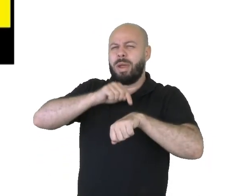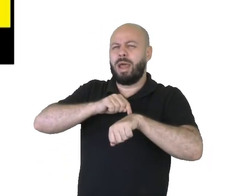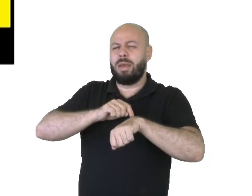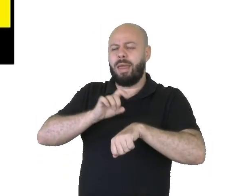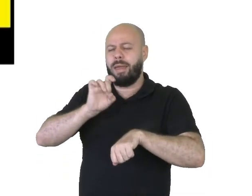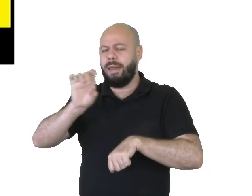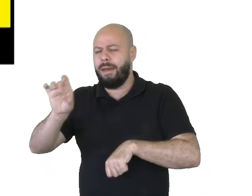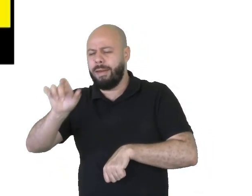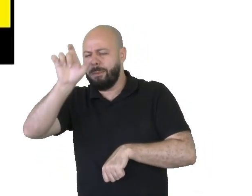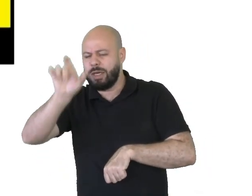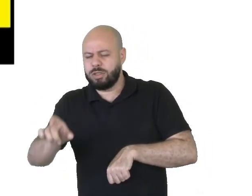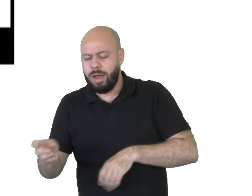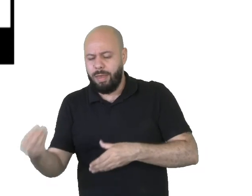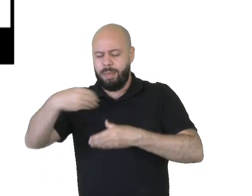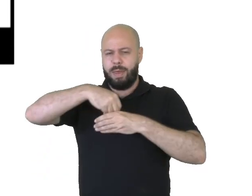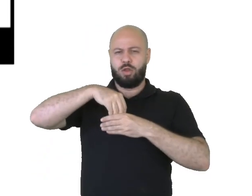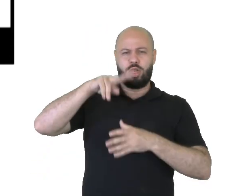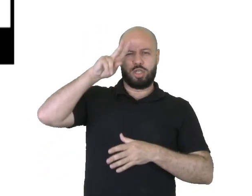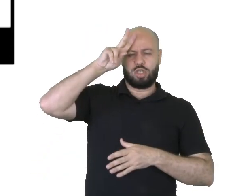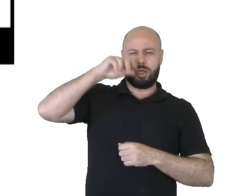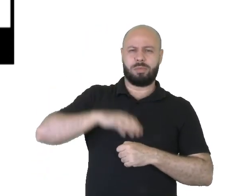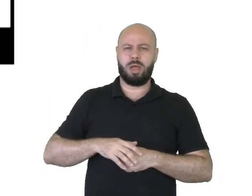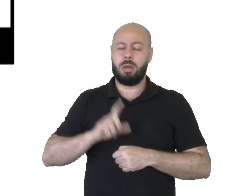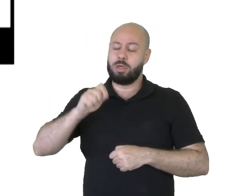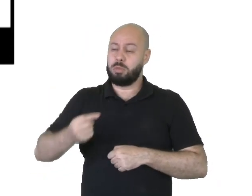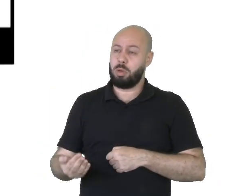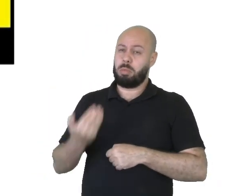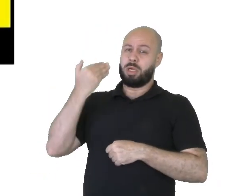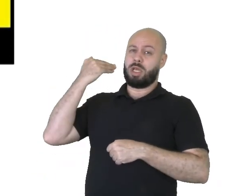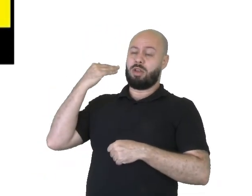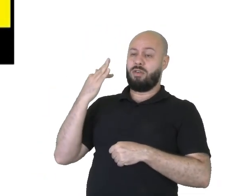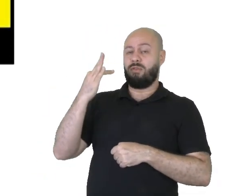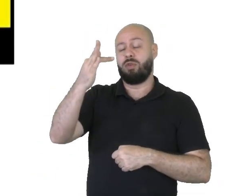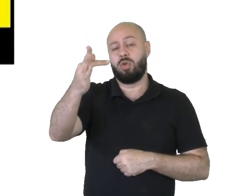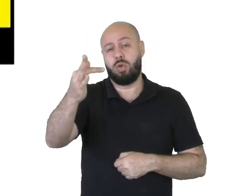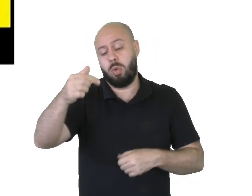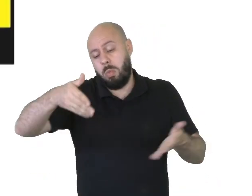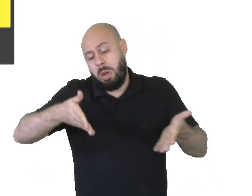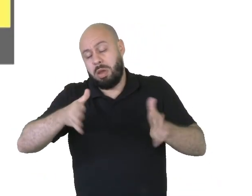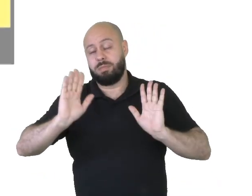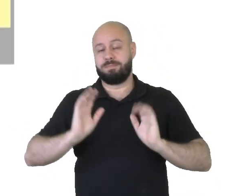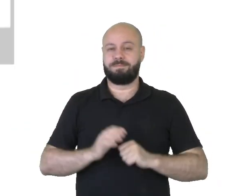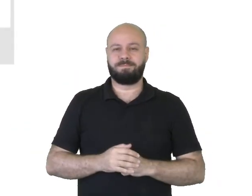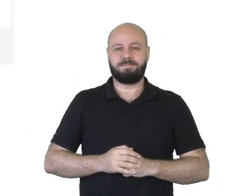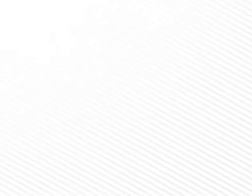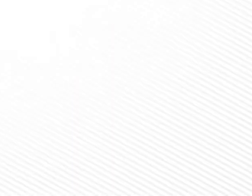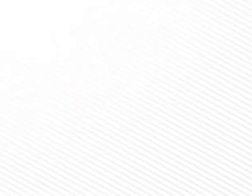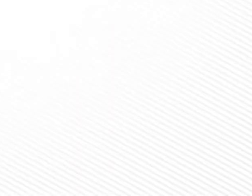personagens dentro da história. Pode ser no passado, no futuro ou no presente.